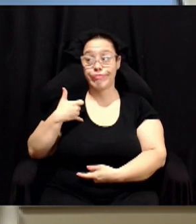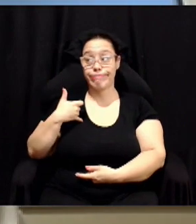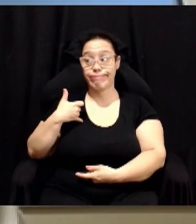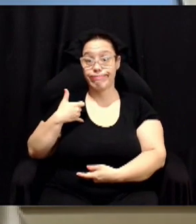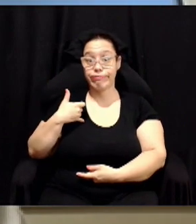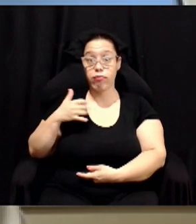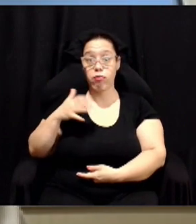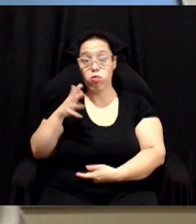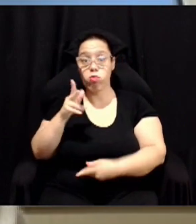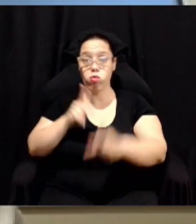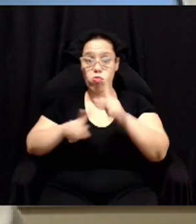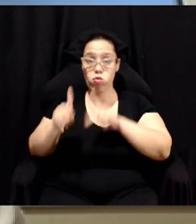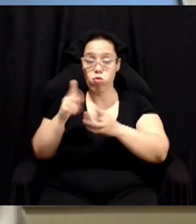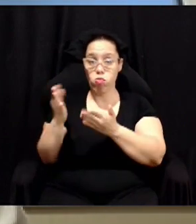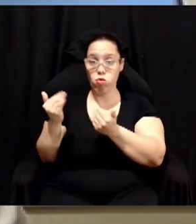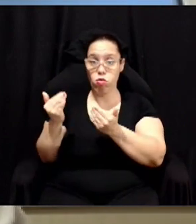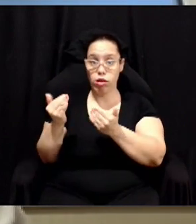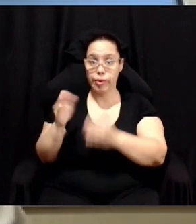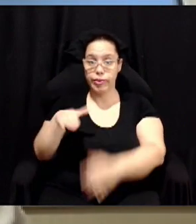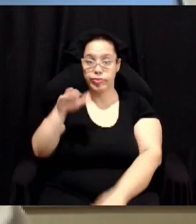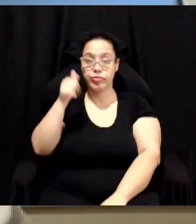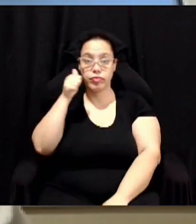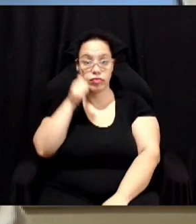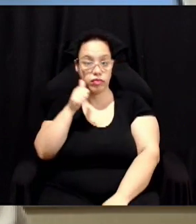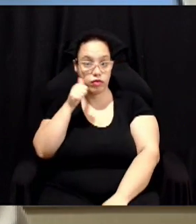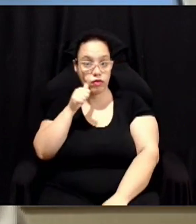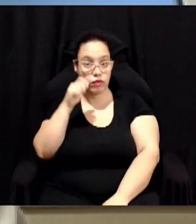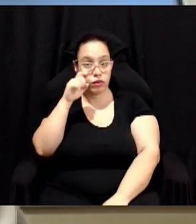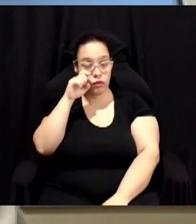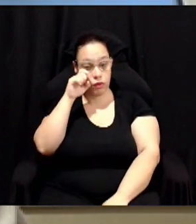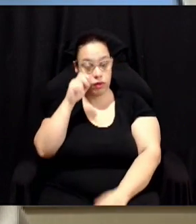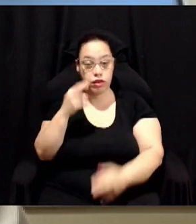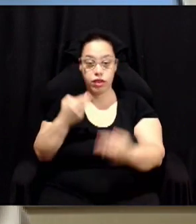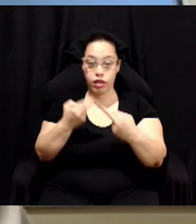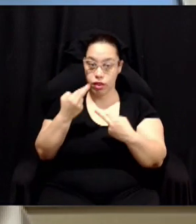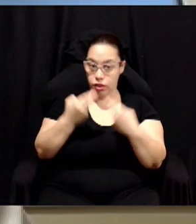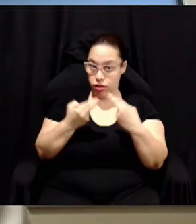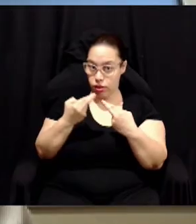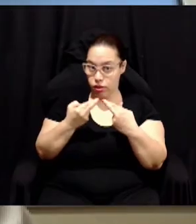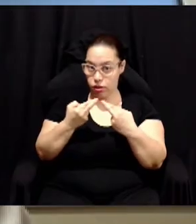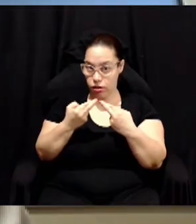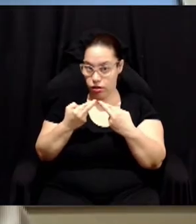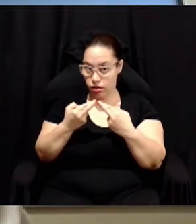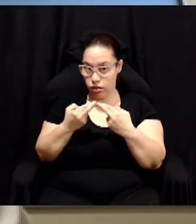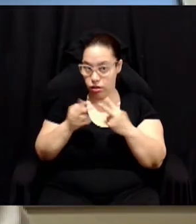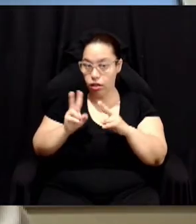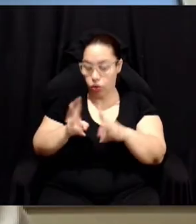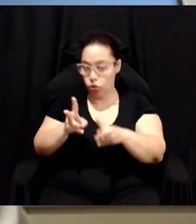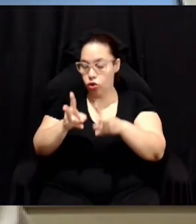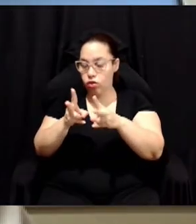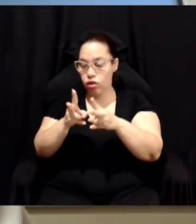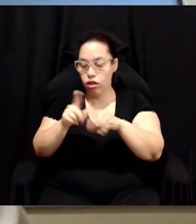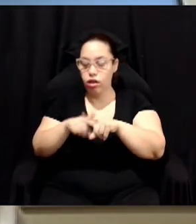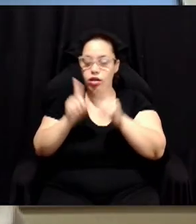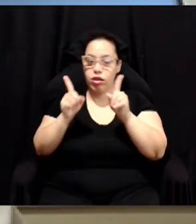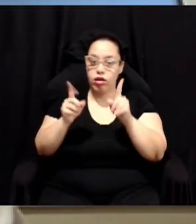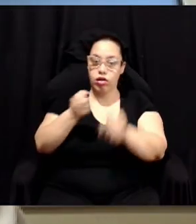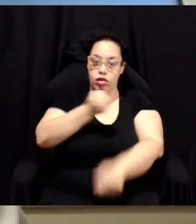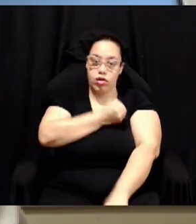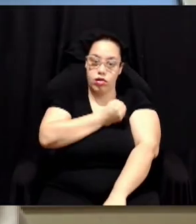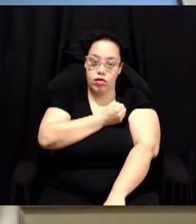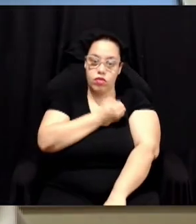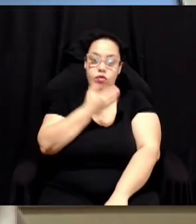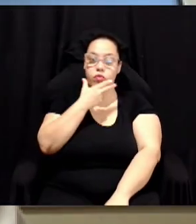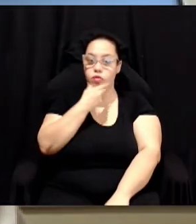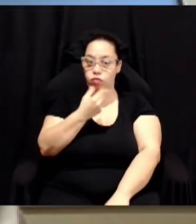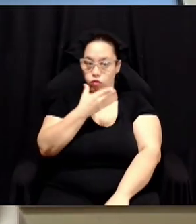mais jovens acomete mais mulheres e essa relação meio que está se mantendo. Mas o número de casos de homens de forma